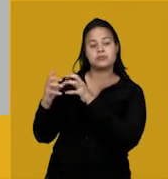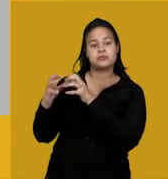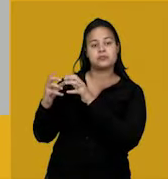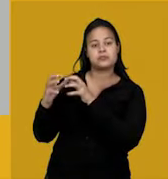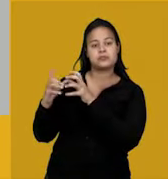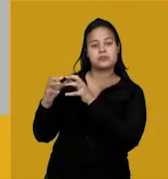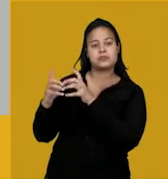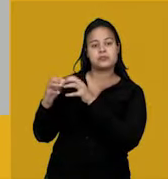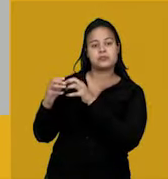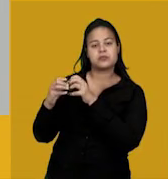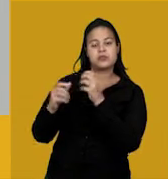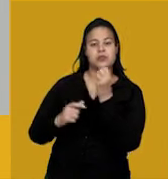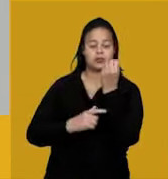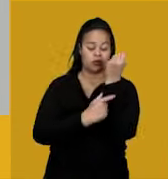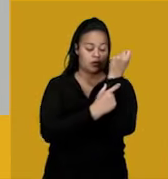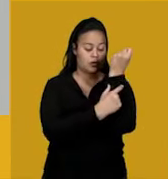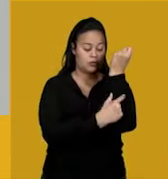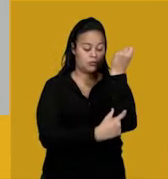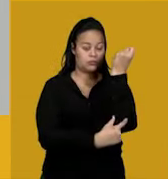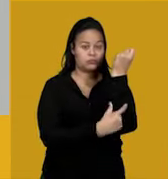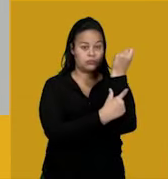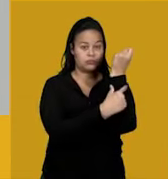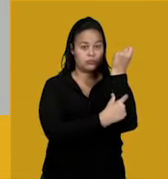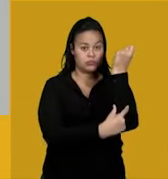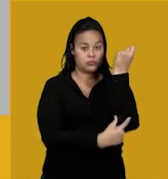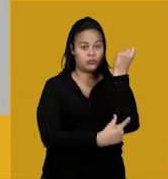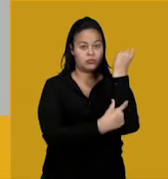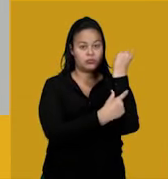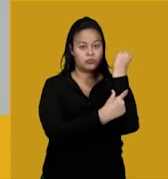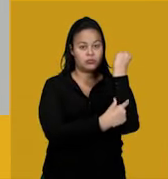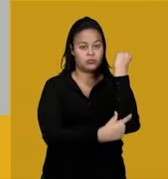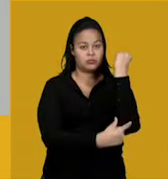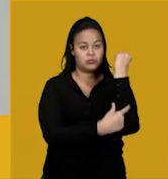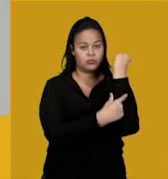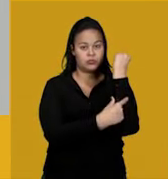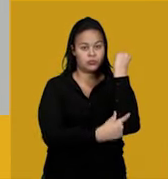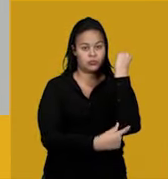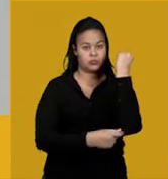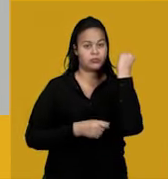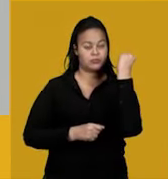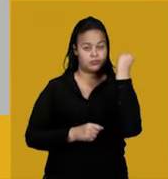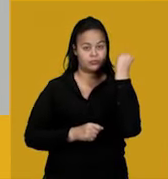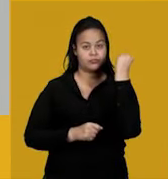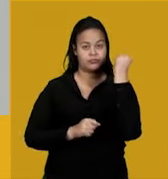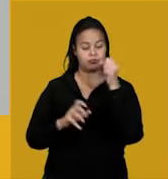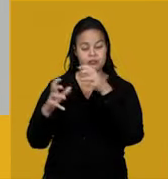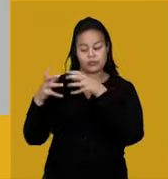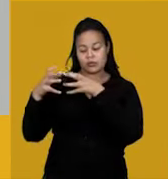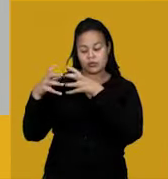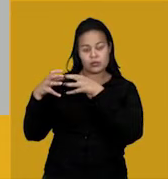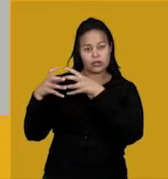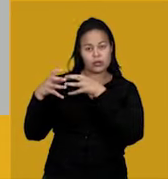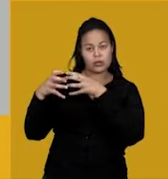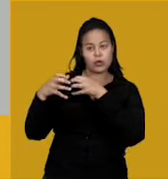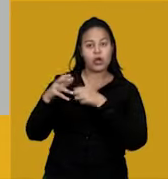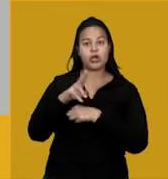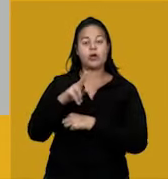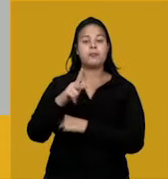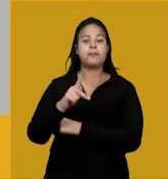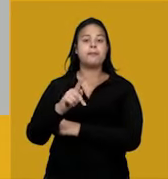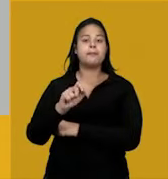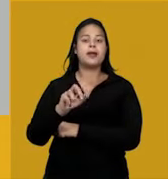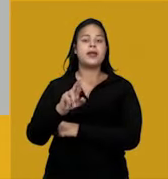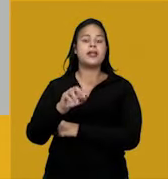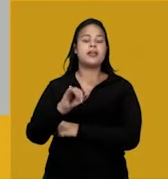e a medula espinhal, e o sistema nervoso periférico, que é formado